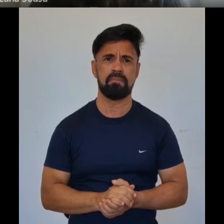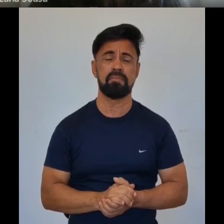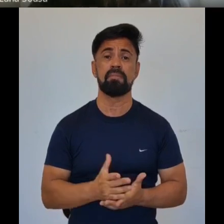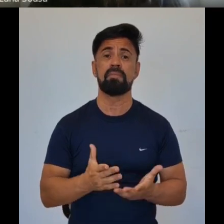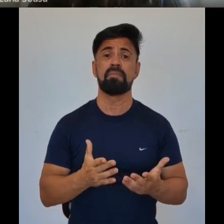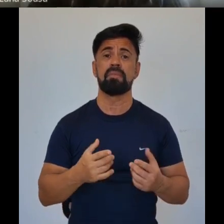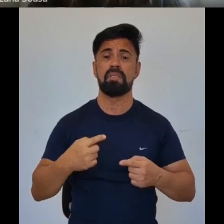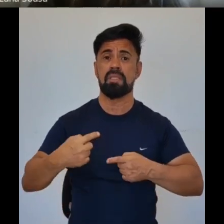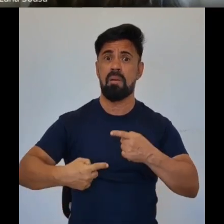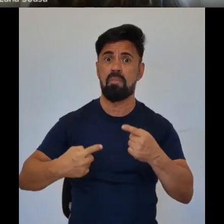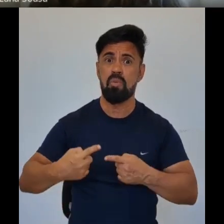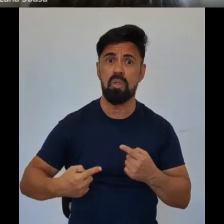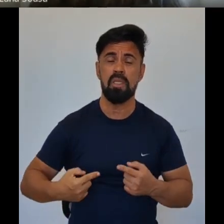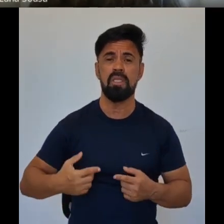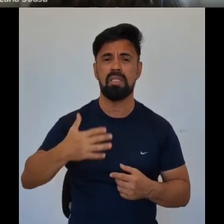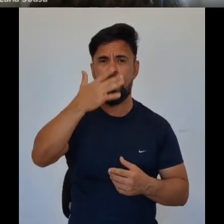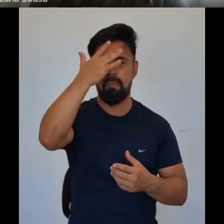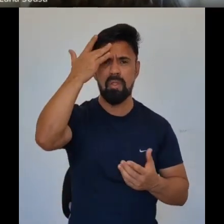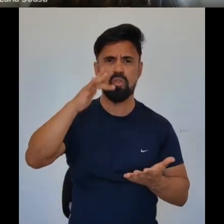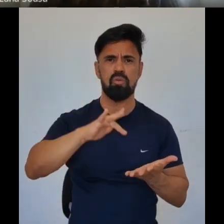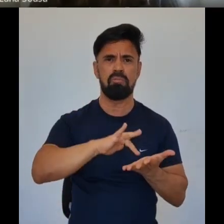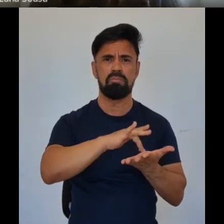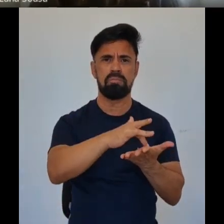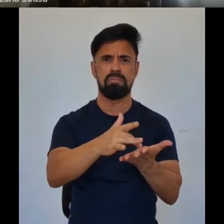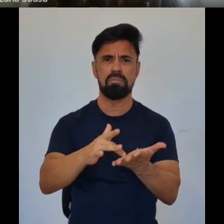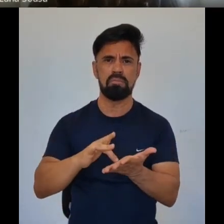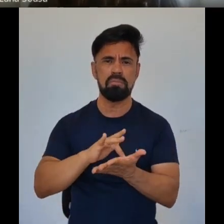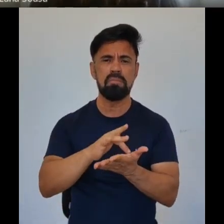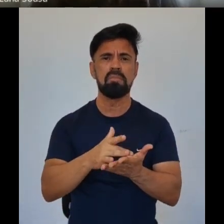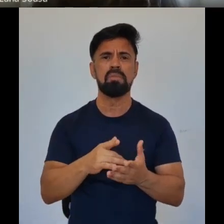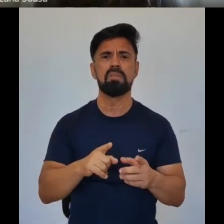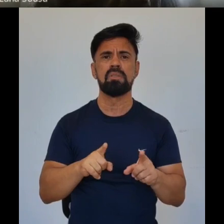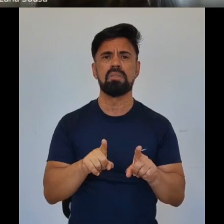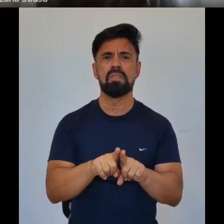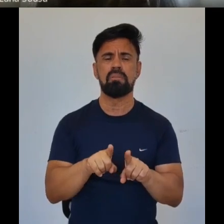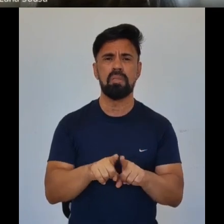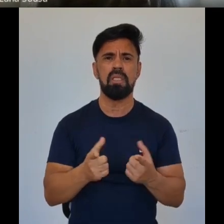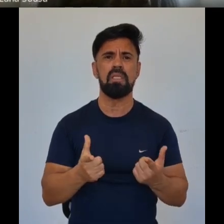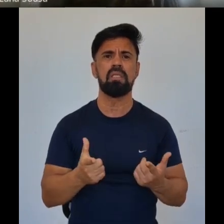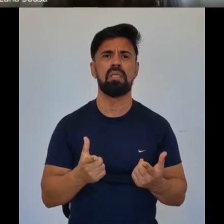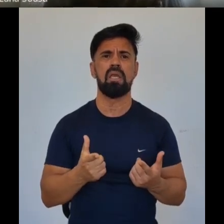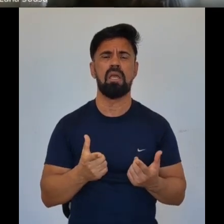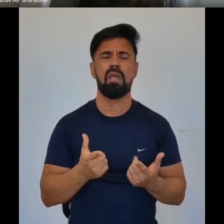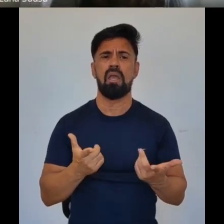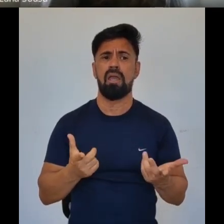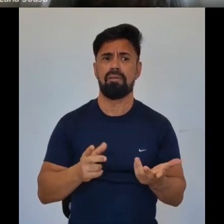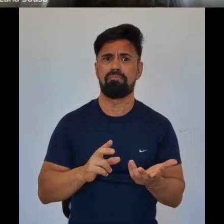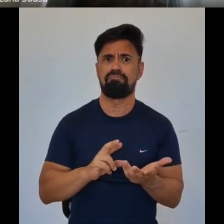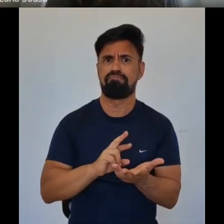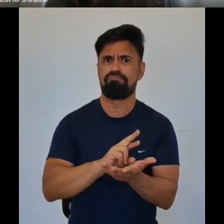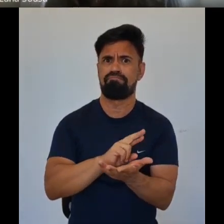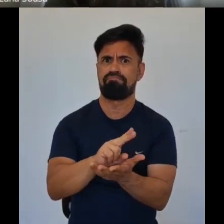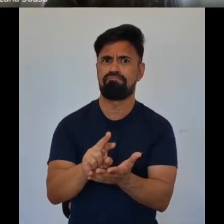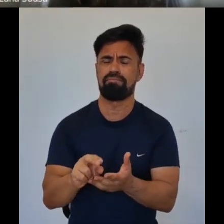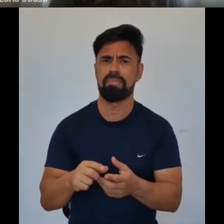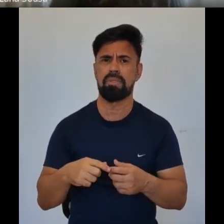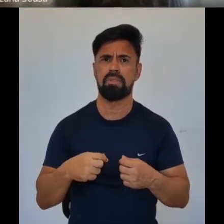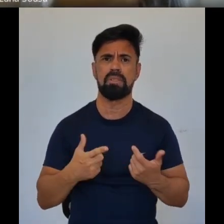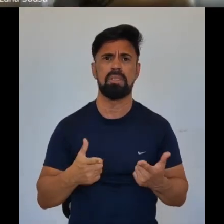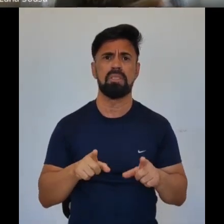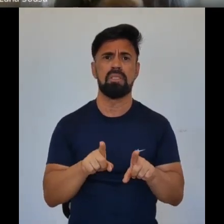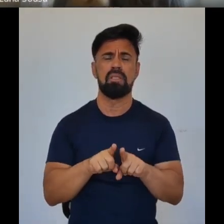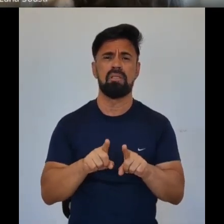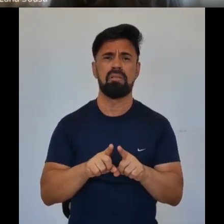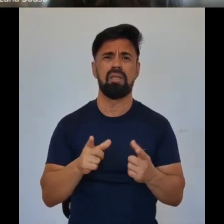povo romani, que eles têm uma especificidade muito grande, que é dessa questão do nômade, né? De